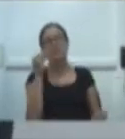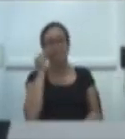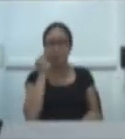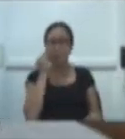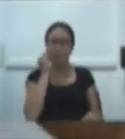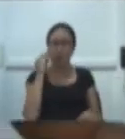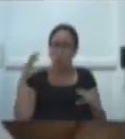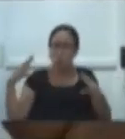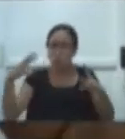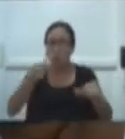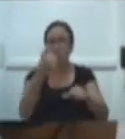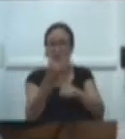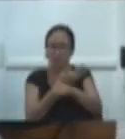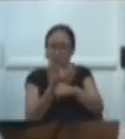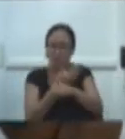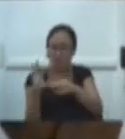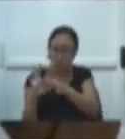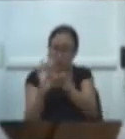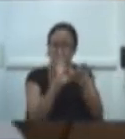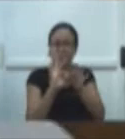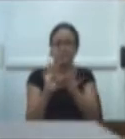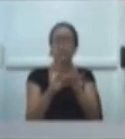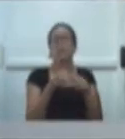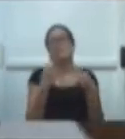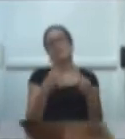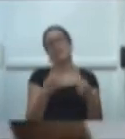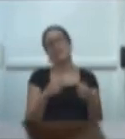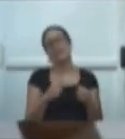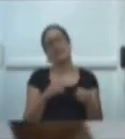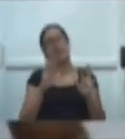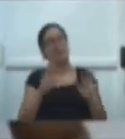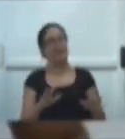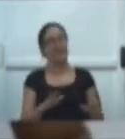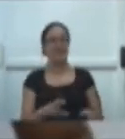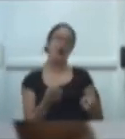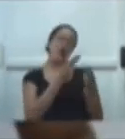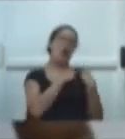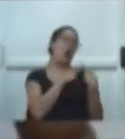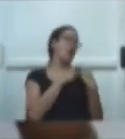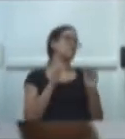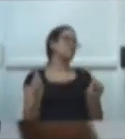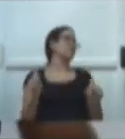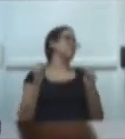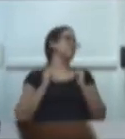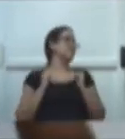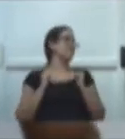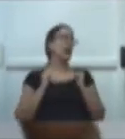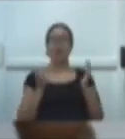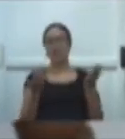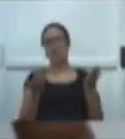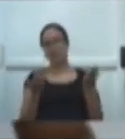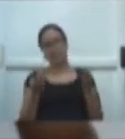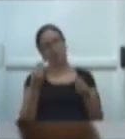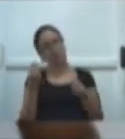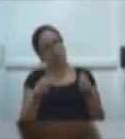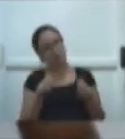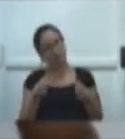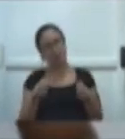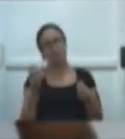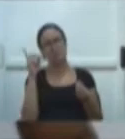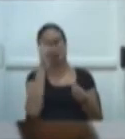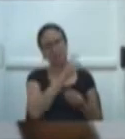transferirmos responsabilidade e achar que a dona prefeitura vai cuidar, nós não vamos conseguir. Apelo para vocês, por